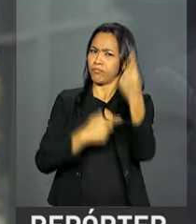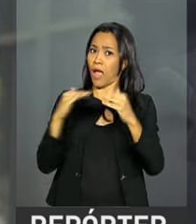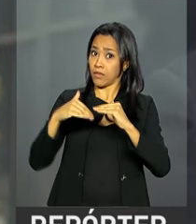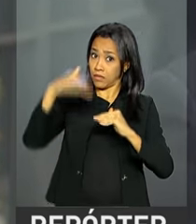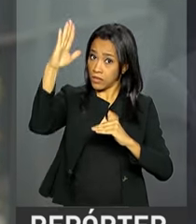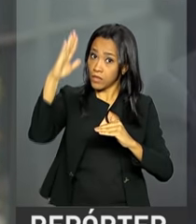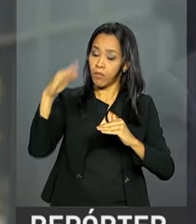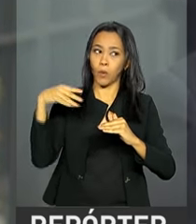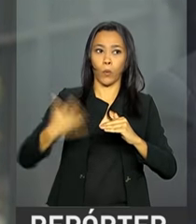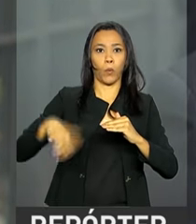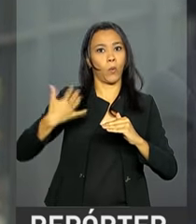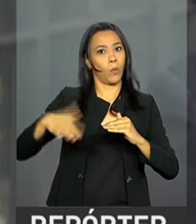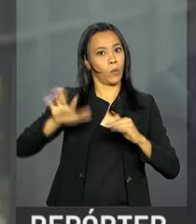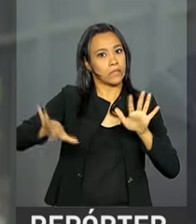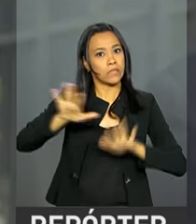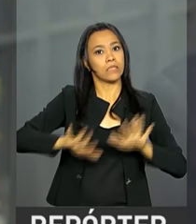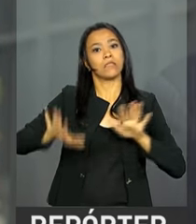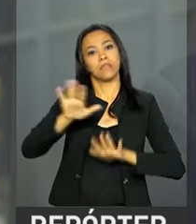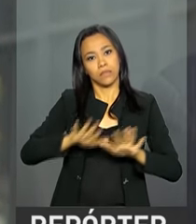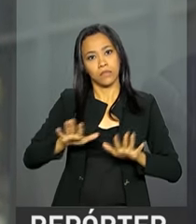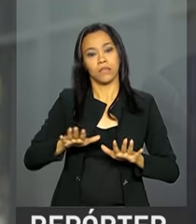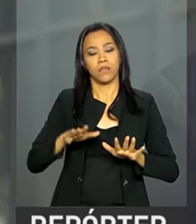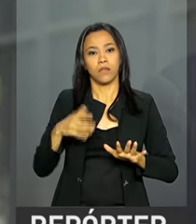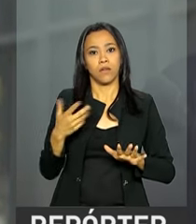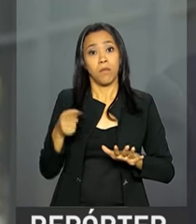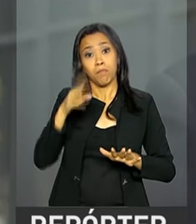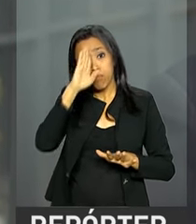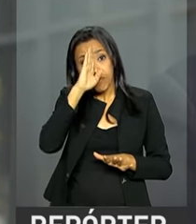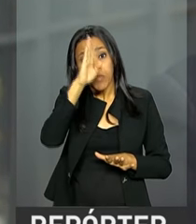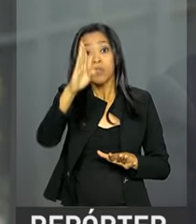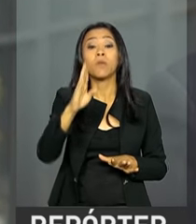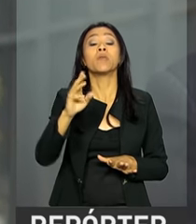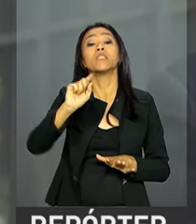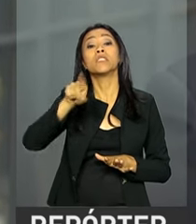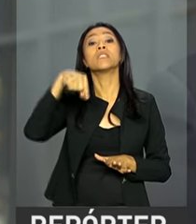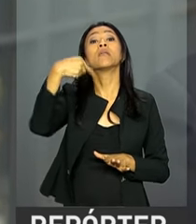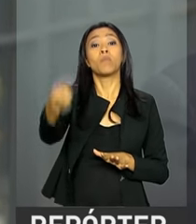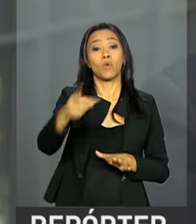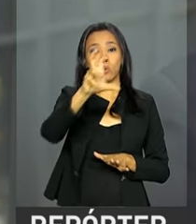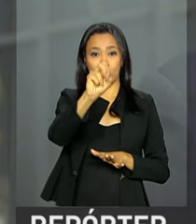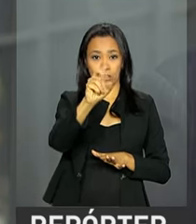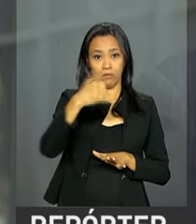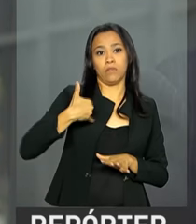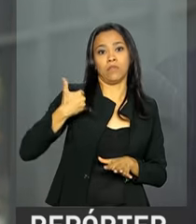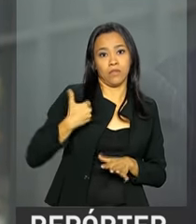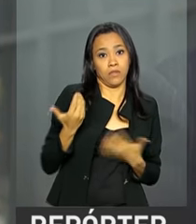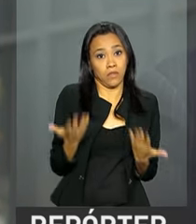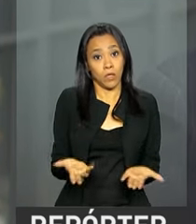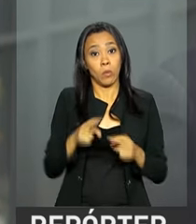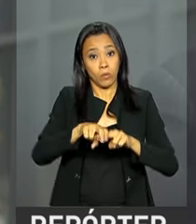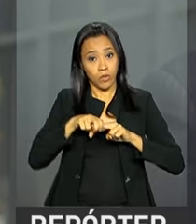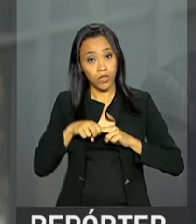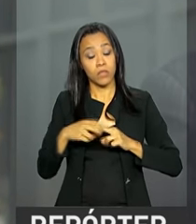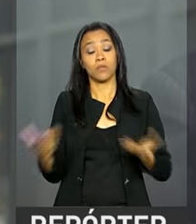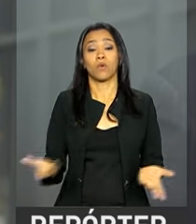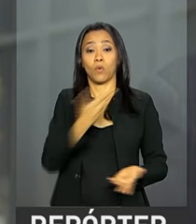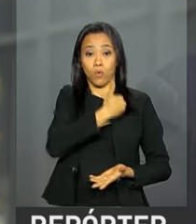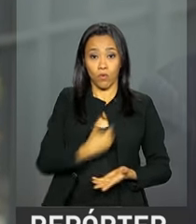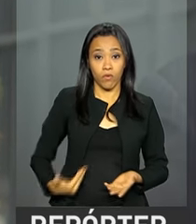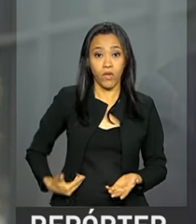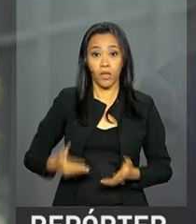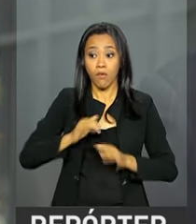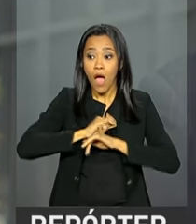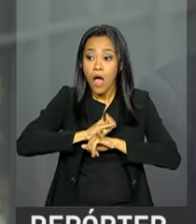idade, a incidência aumenta de forma progressiva, principalmente após os 50 anos. Por isso, as autoridades de saúde